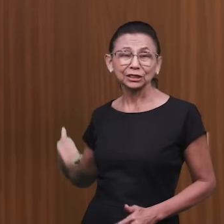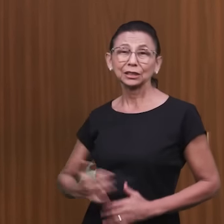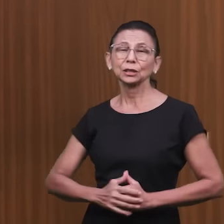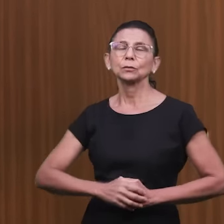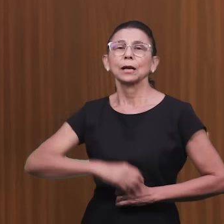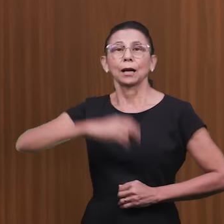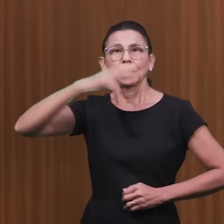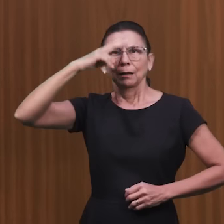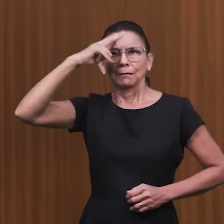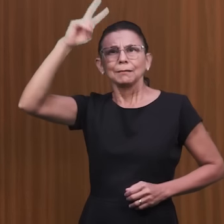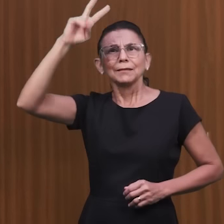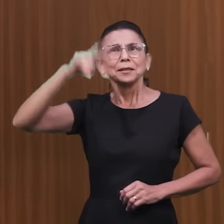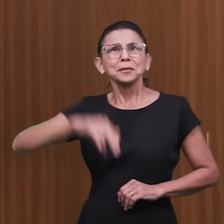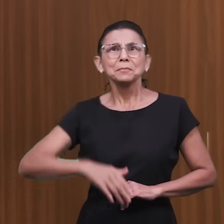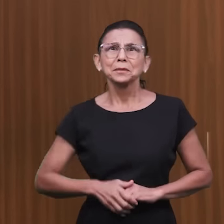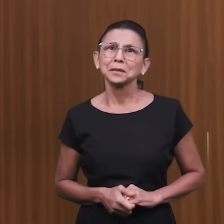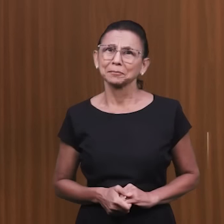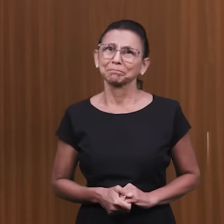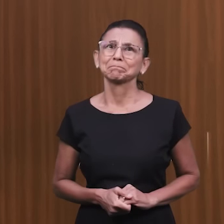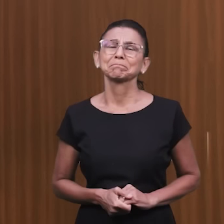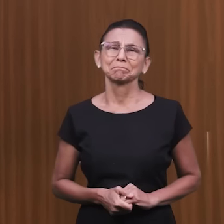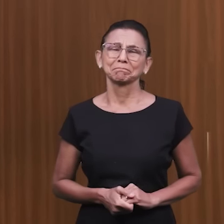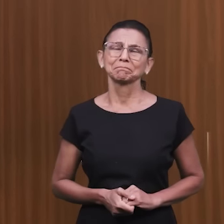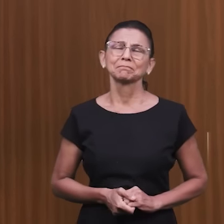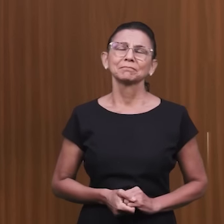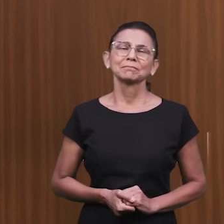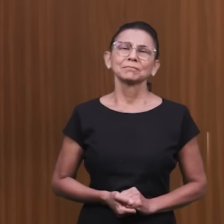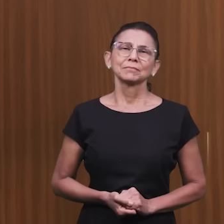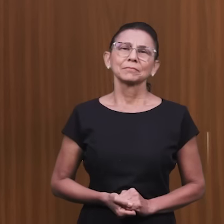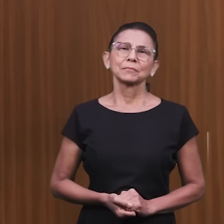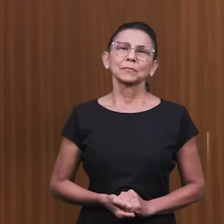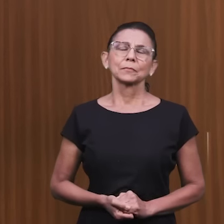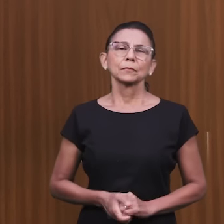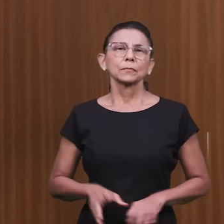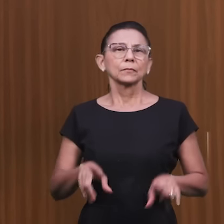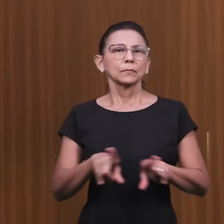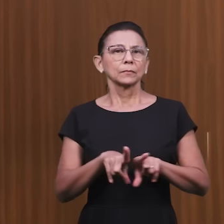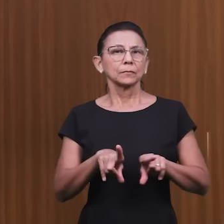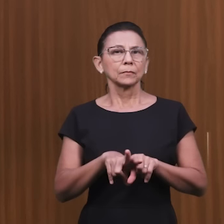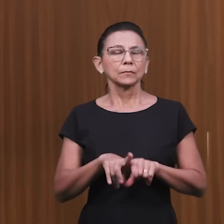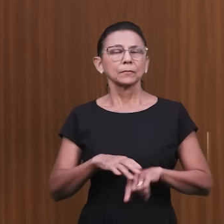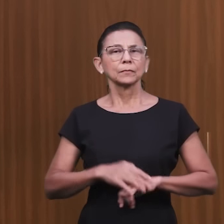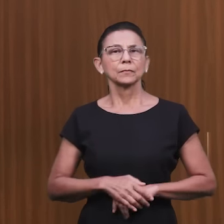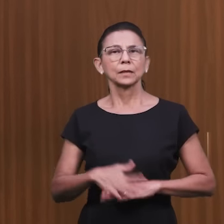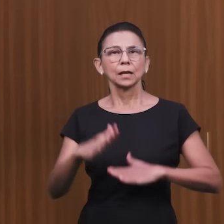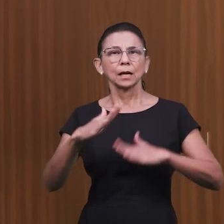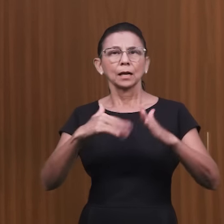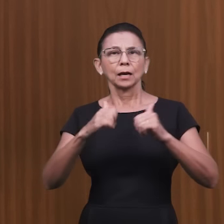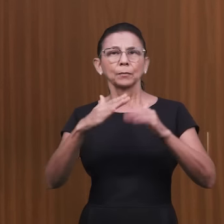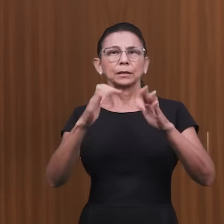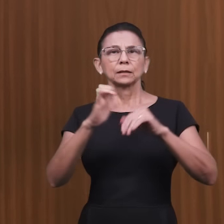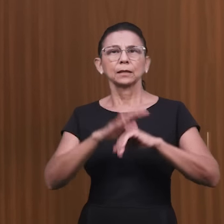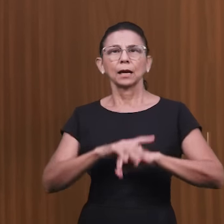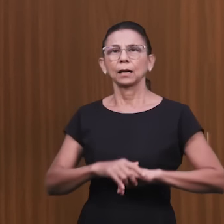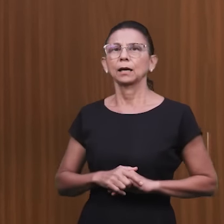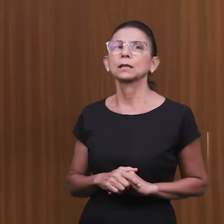que fica um pouco mais difícil de uma outra pessoa não conseguir distinguir. Então, aqui temos também pessoas com habilidades na parte